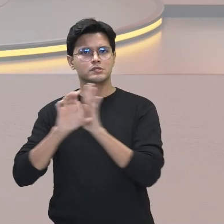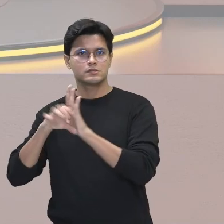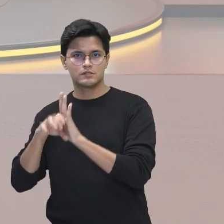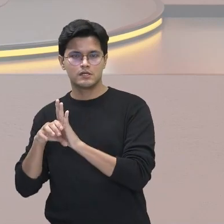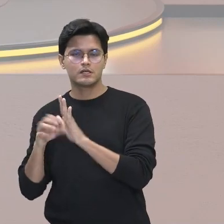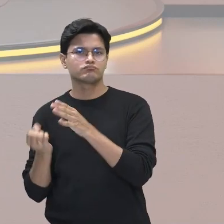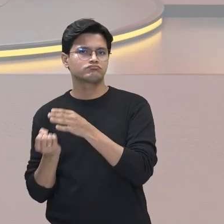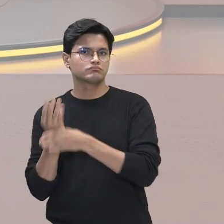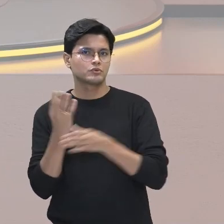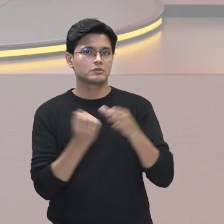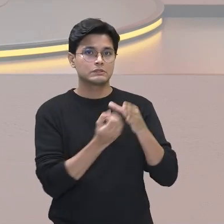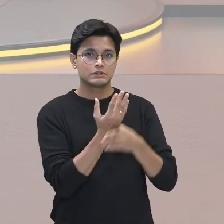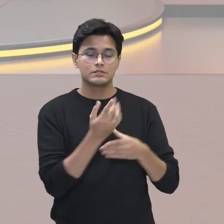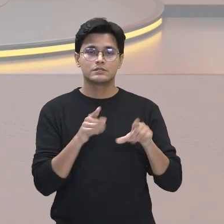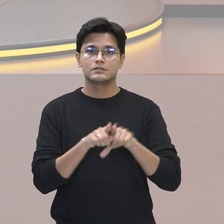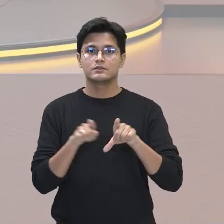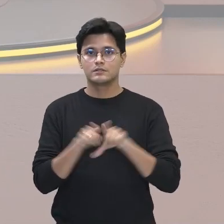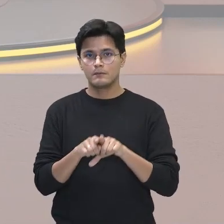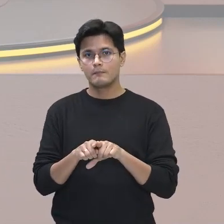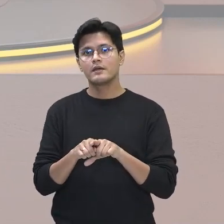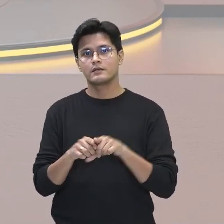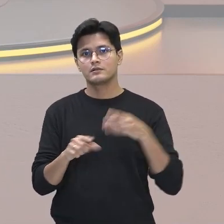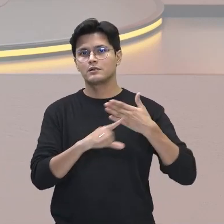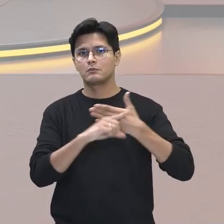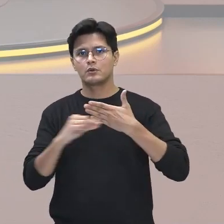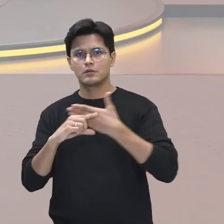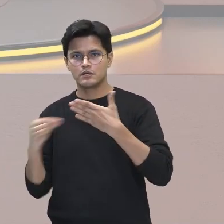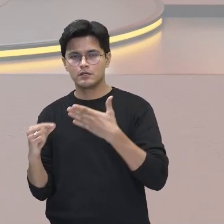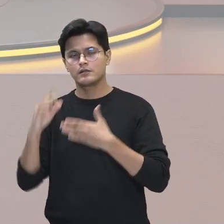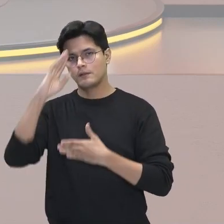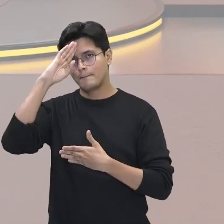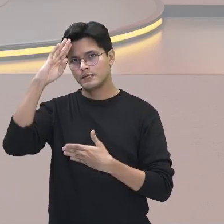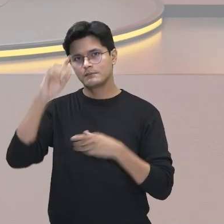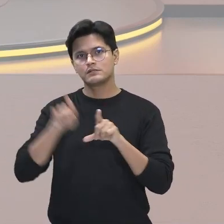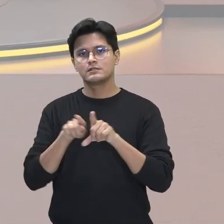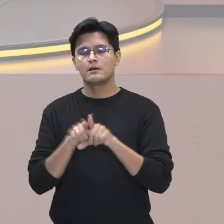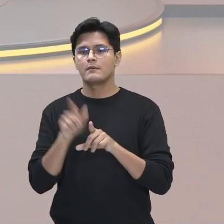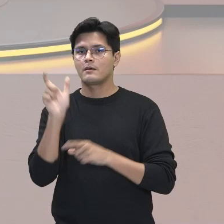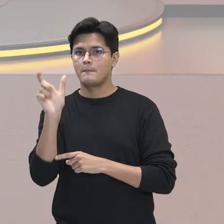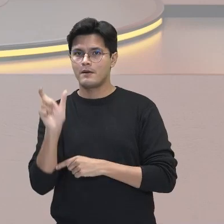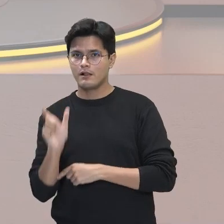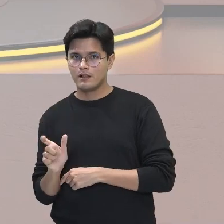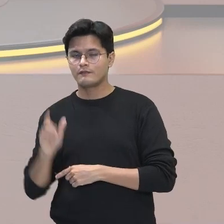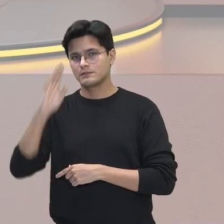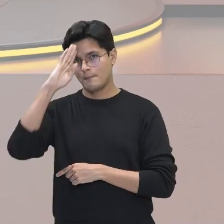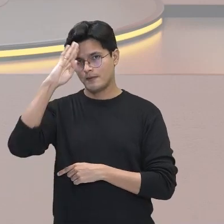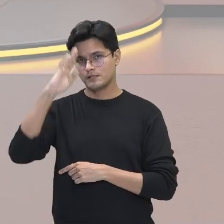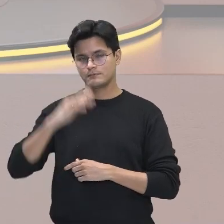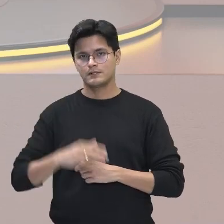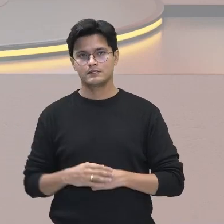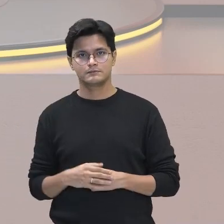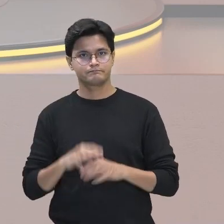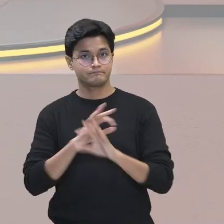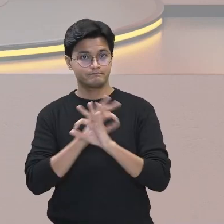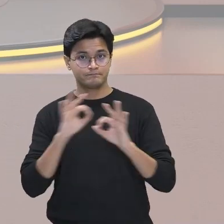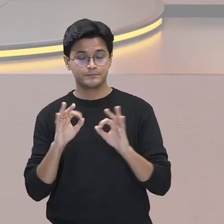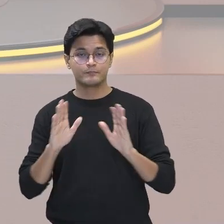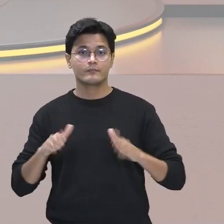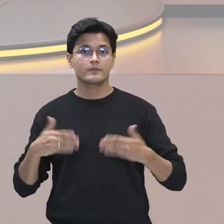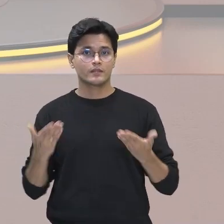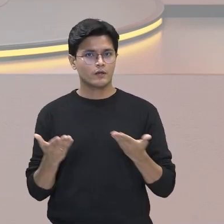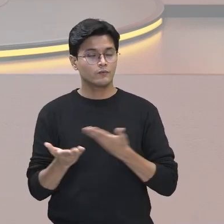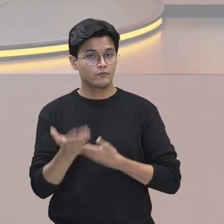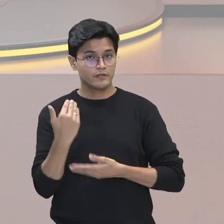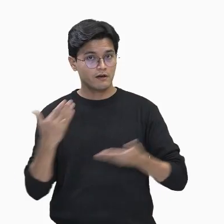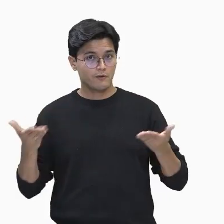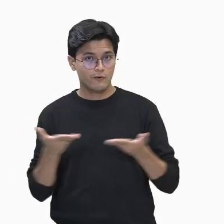os principais expoentes disso daí e palavras-chave desse racionalismo e empirismo. Perfeito, então? Então vem comigo, porque